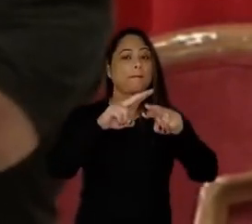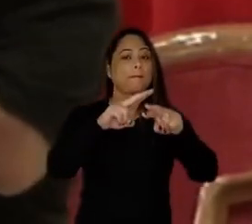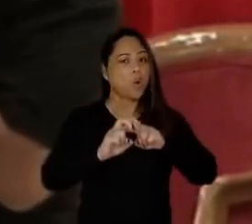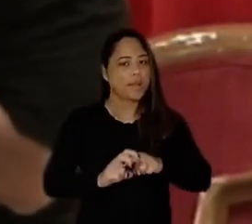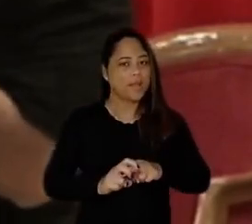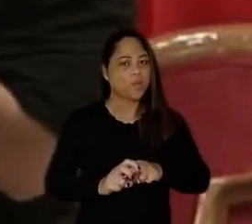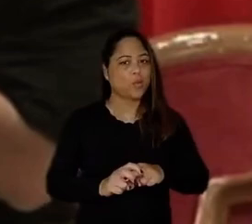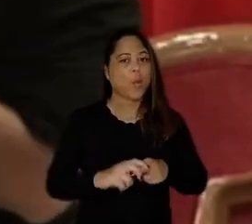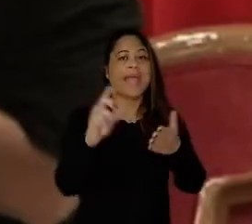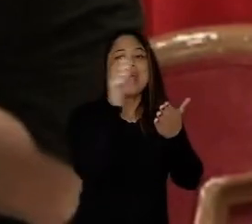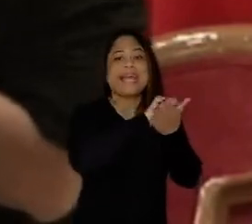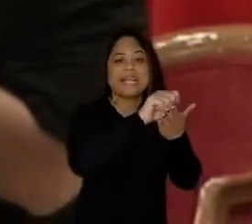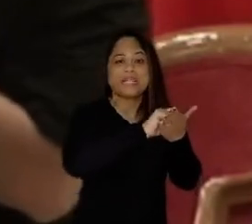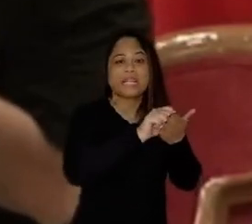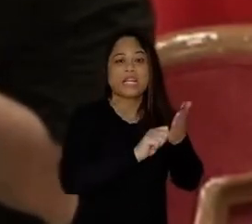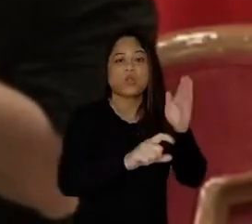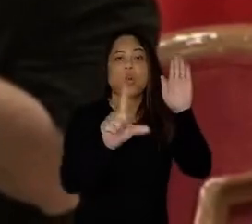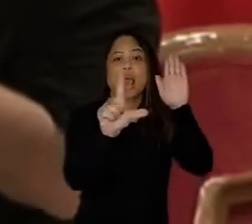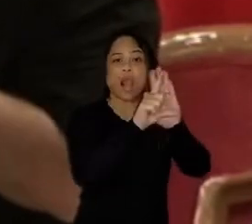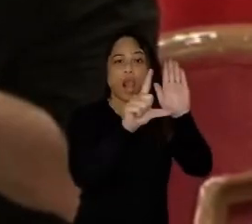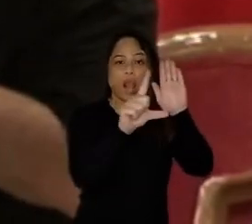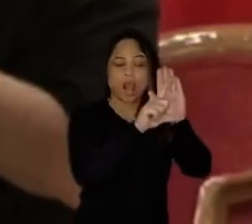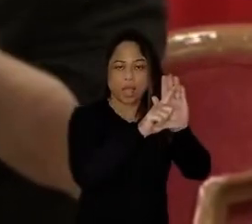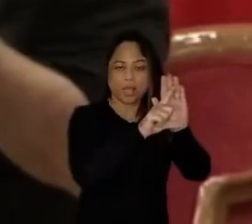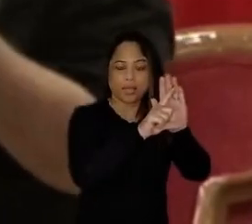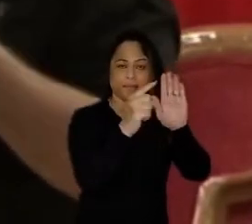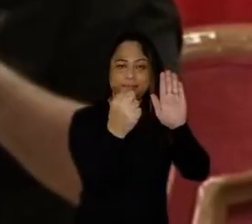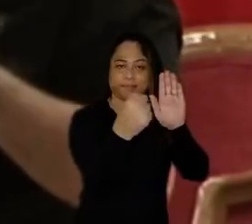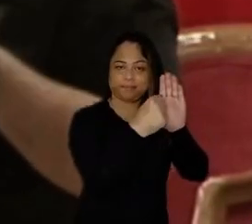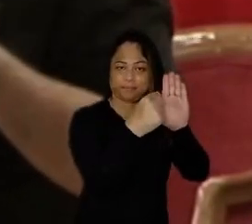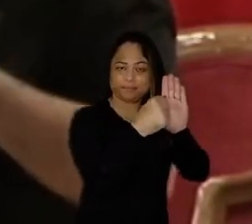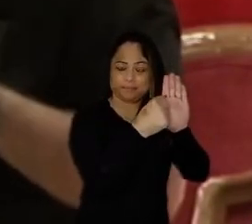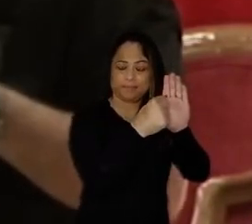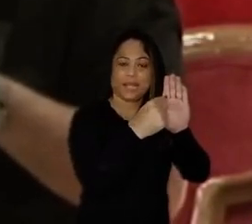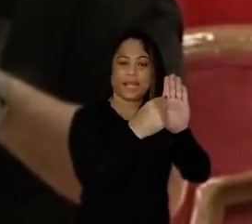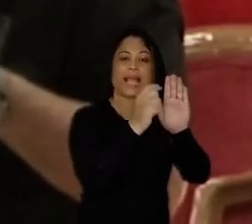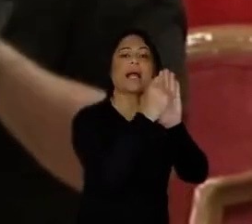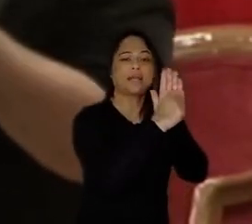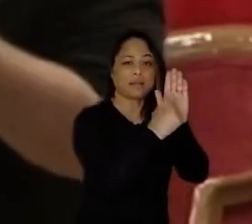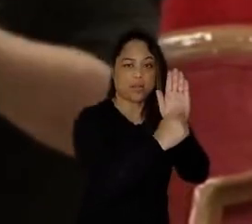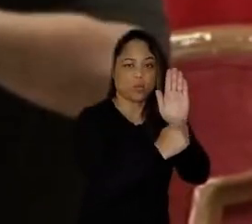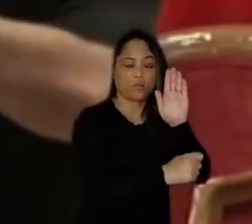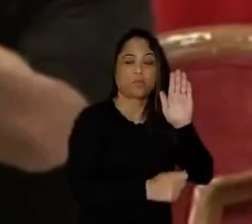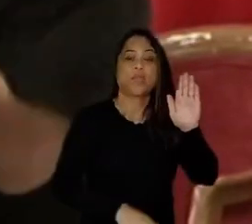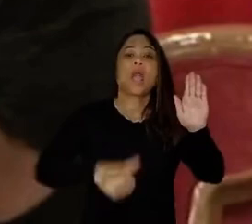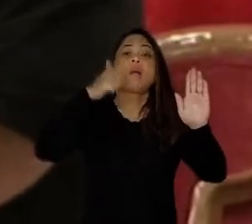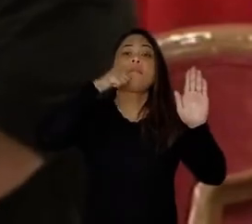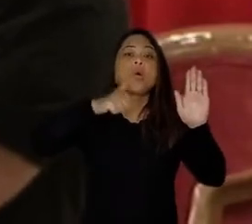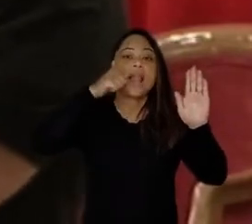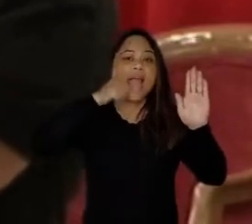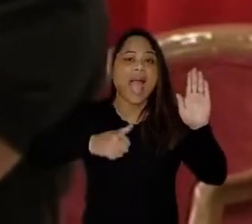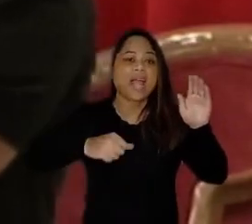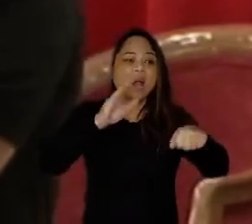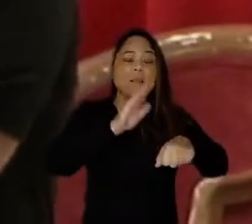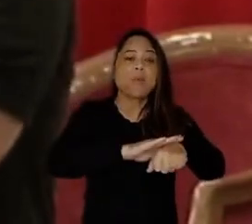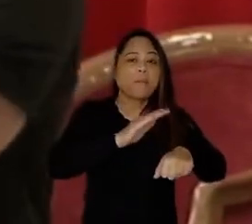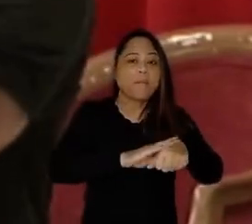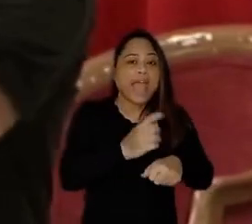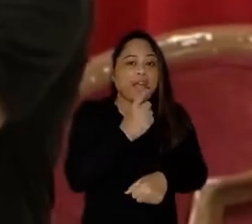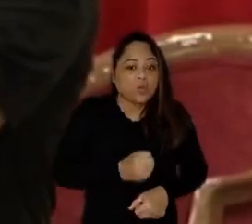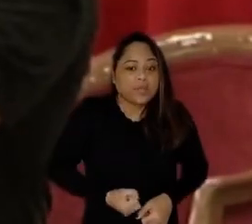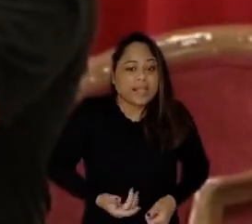estava escrito no livro da lei, Levítico capítulo 15, versículo 19, está na Bíblia, que a mulher, durante o período